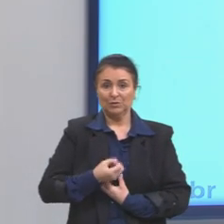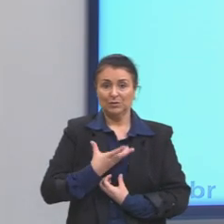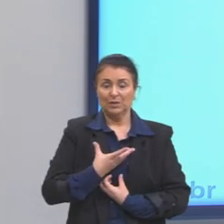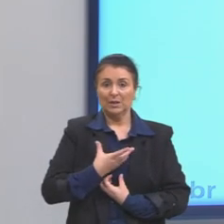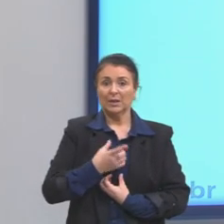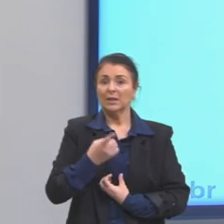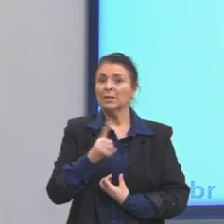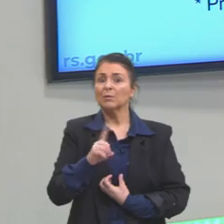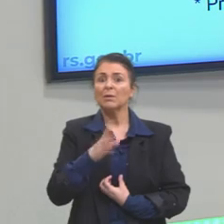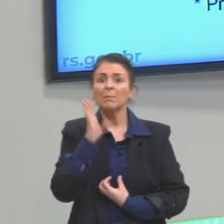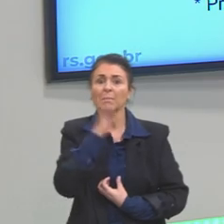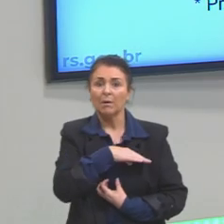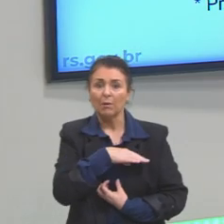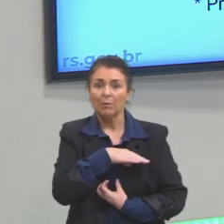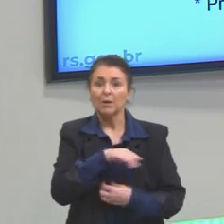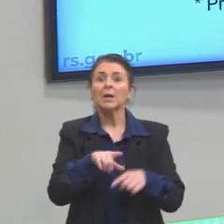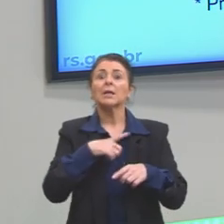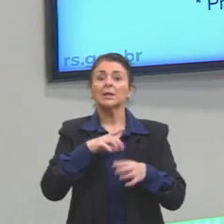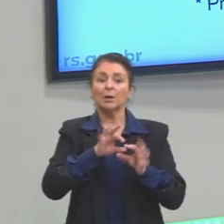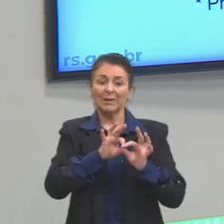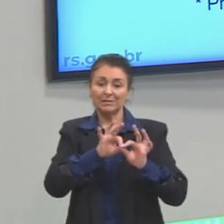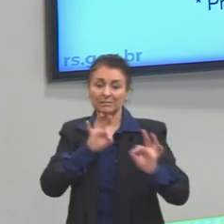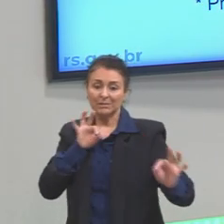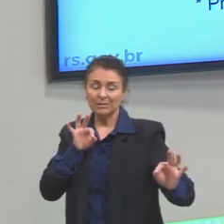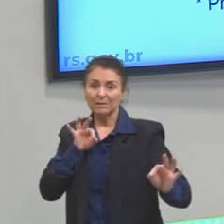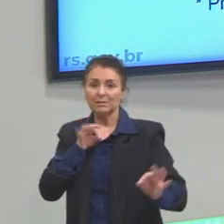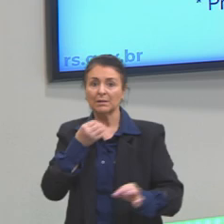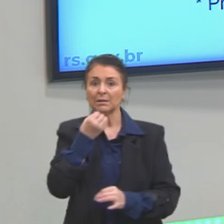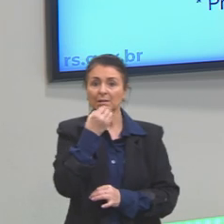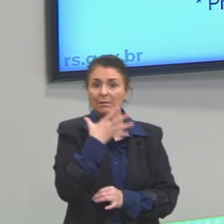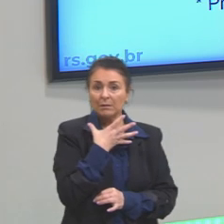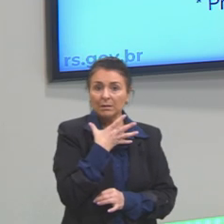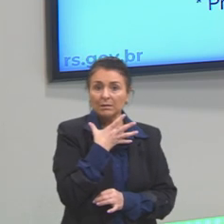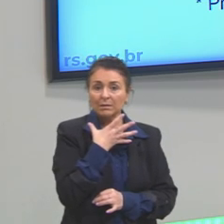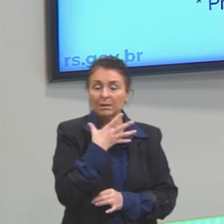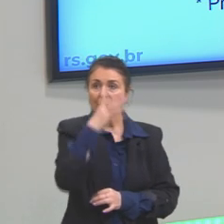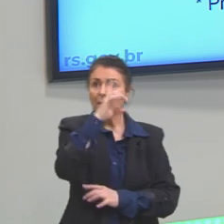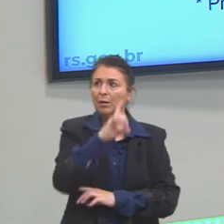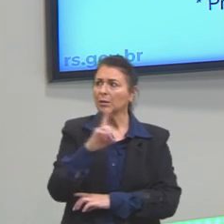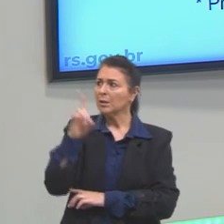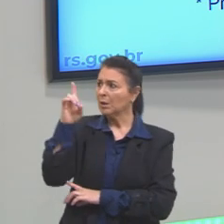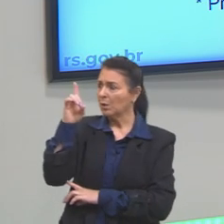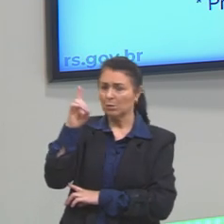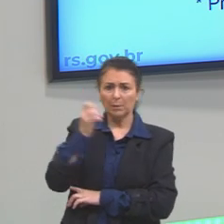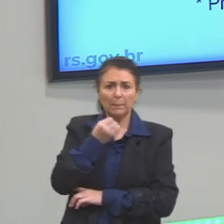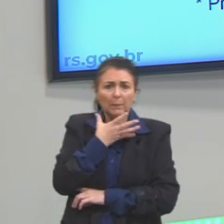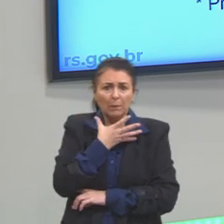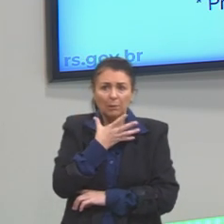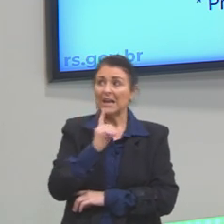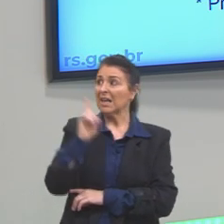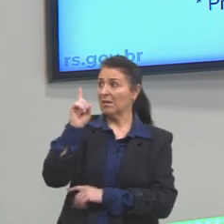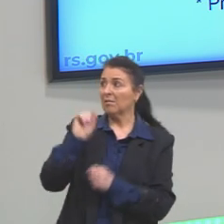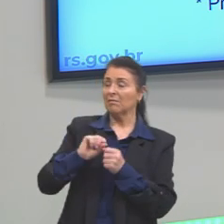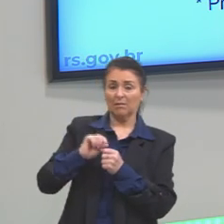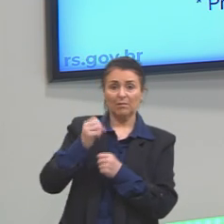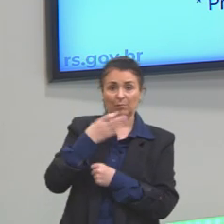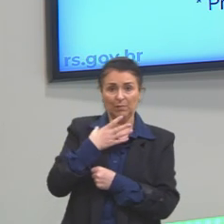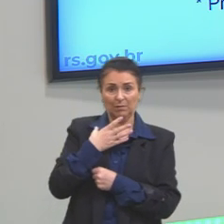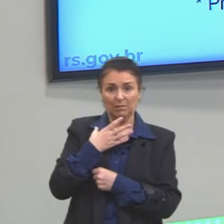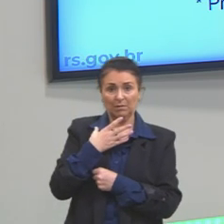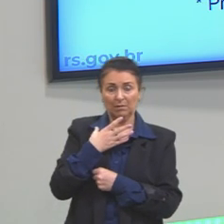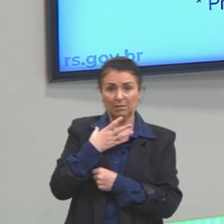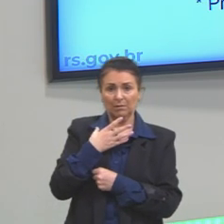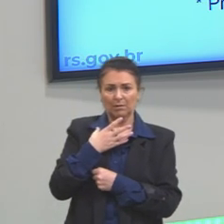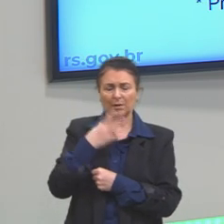distanciamento do bem Deus é bom então Deus é bom o Deus faz o Bem não existe o mal a pessoa